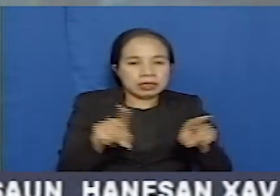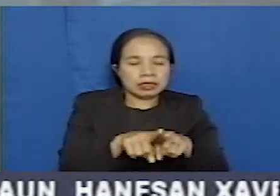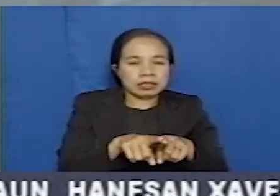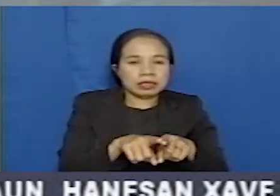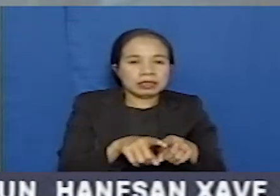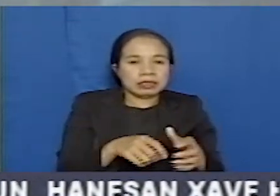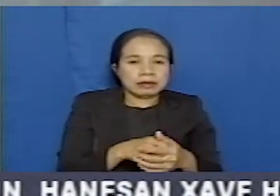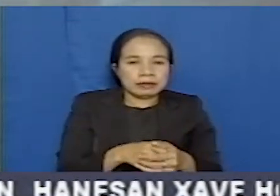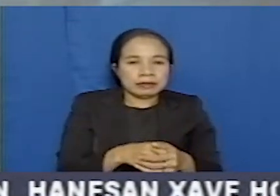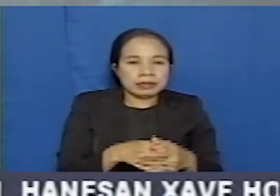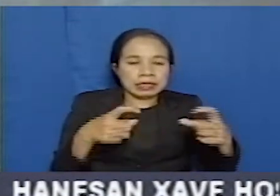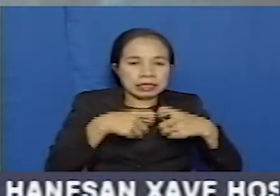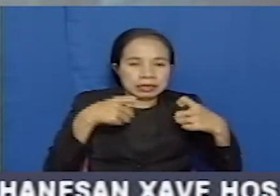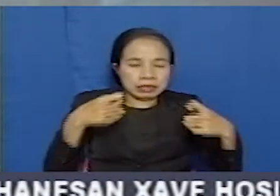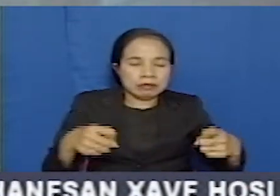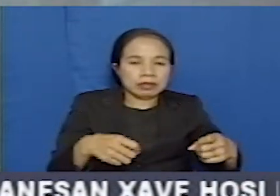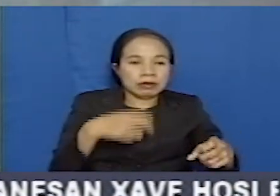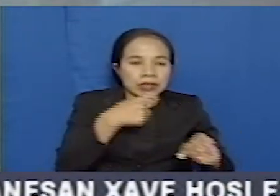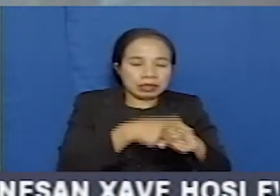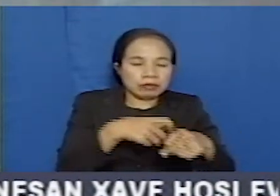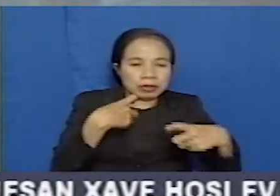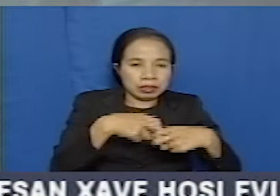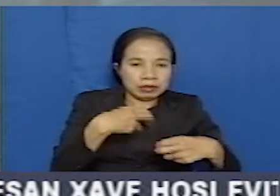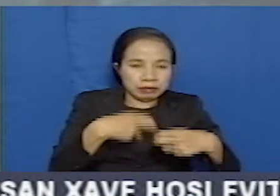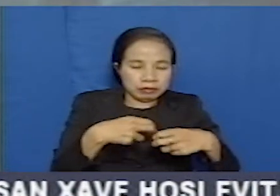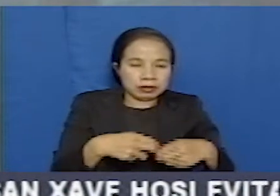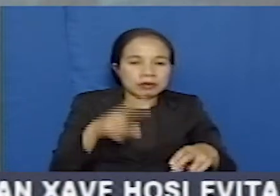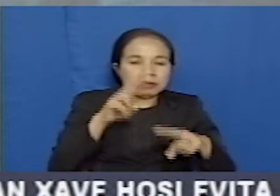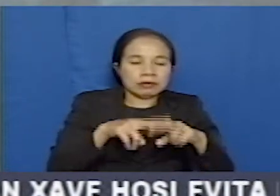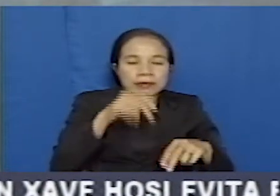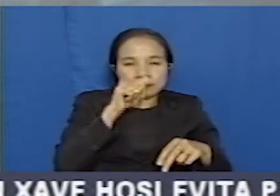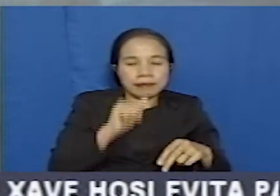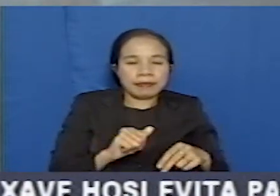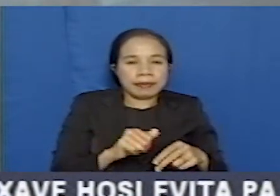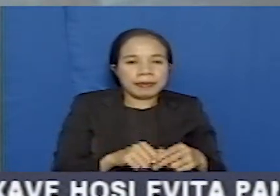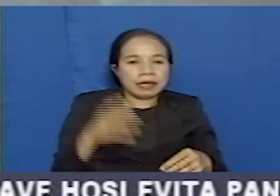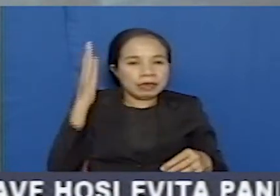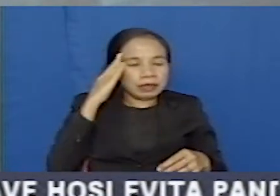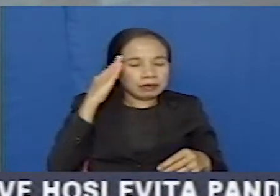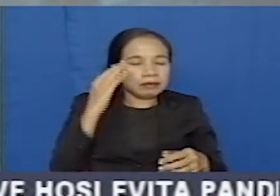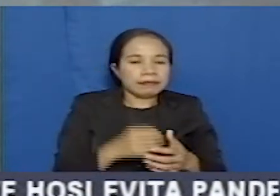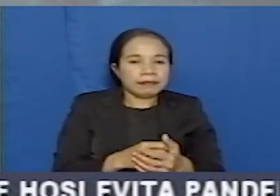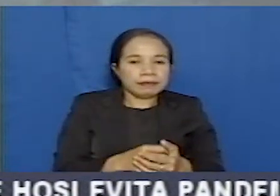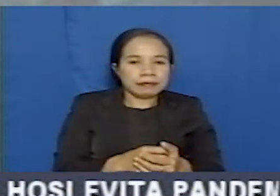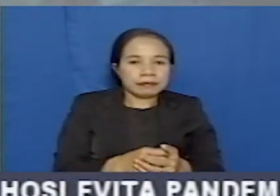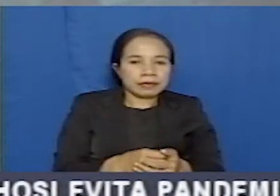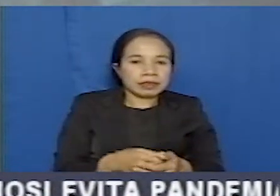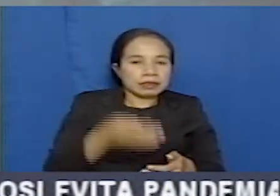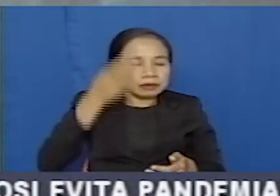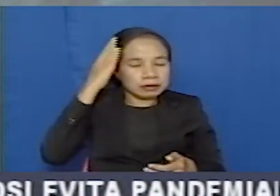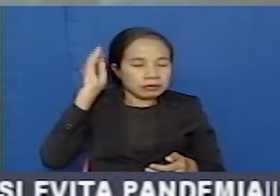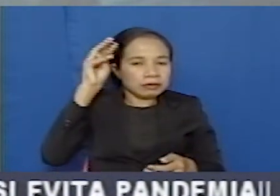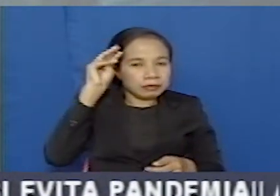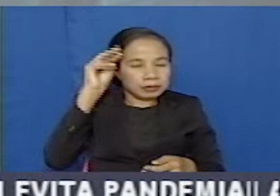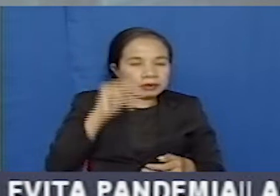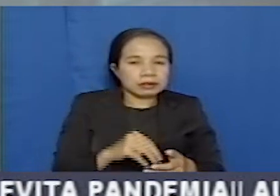inteligência ninian, nebe situação nina difícil e sira para que nos matar era agora. Algo não é importante, teve já tu, senhor ministro, e da